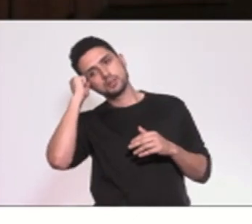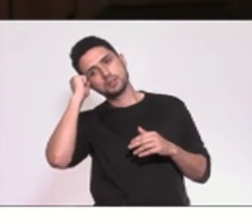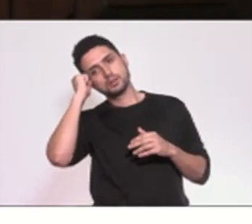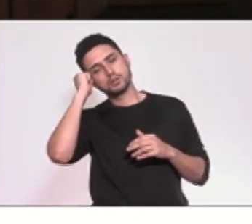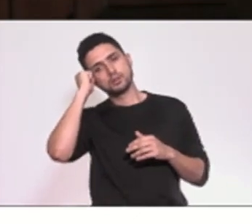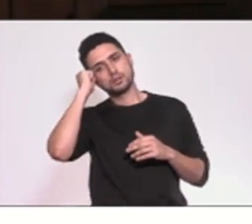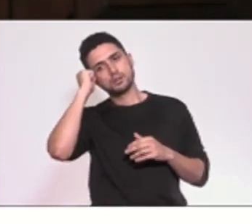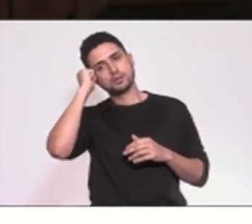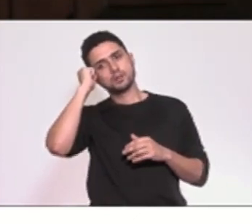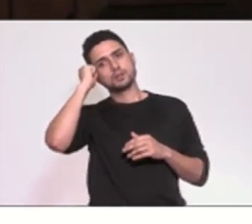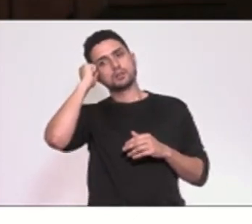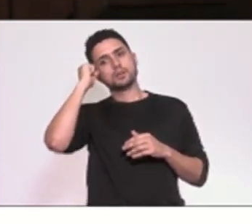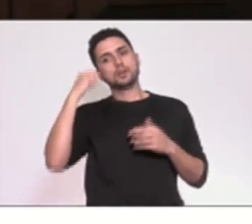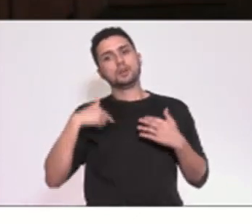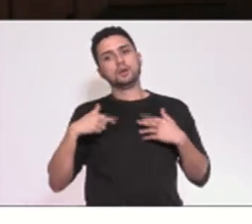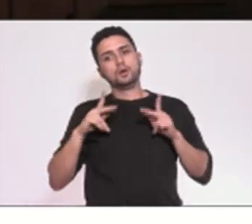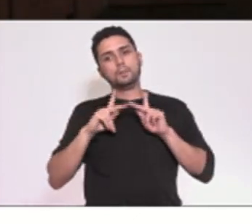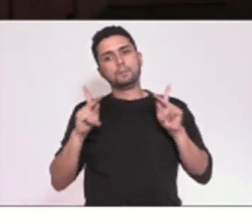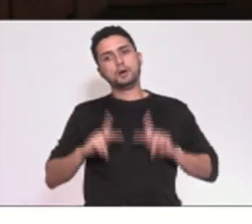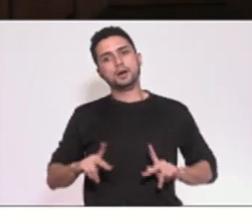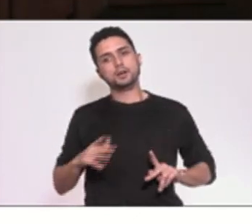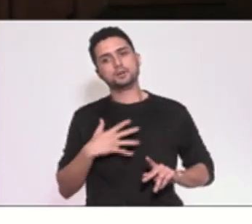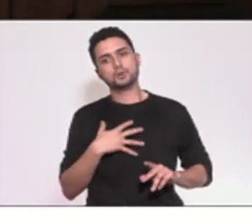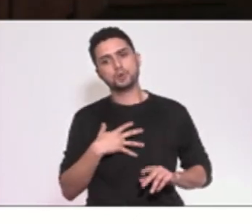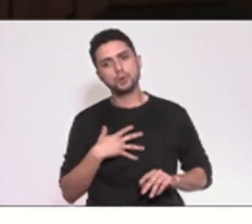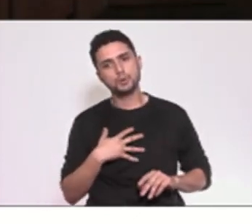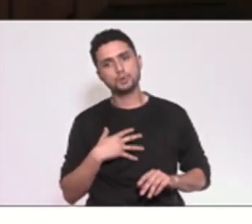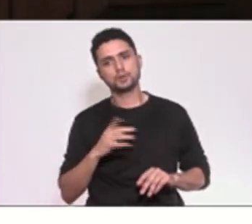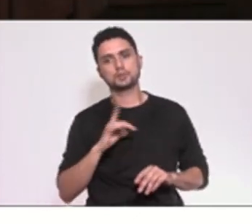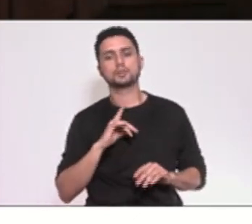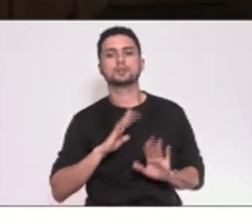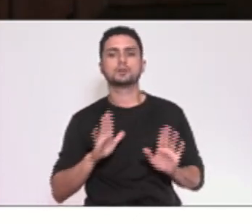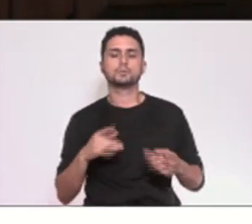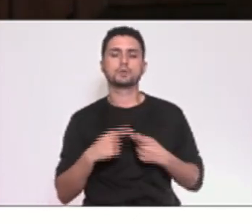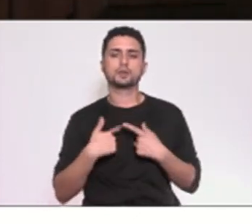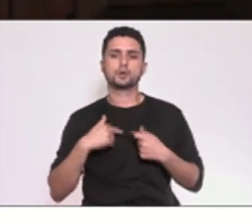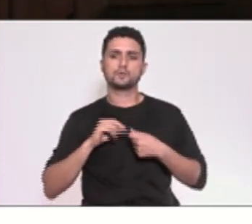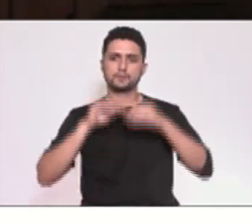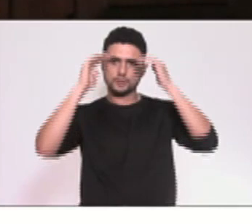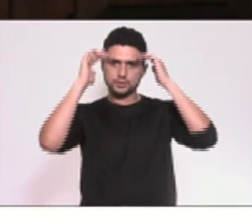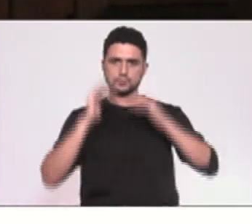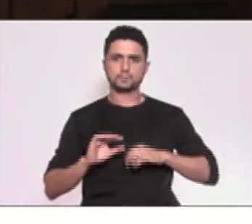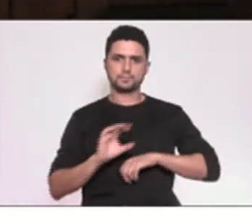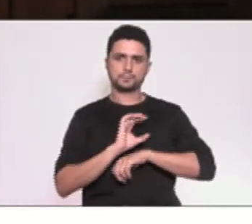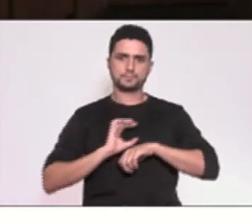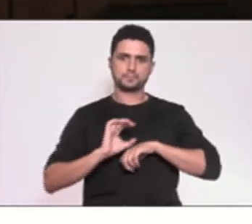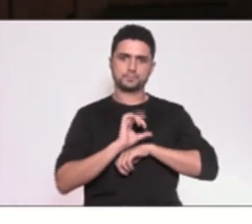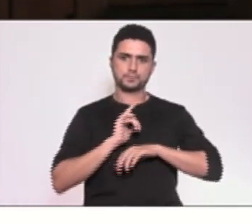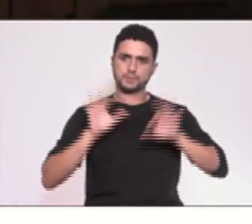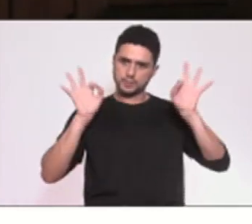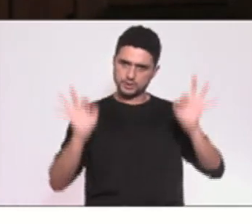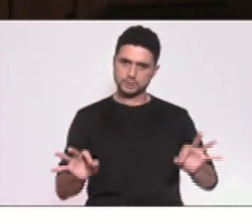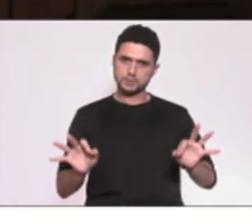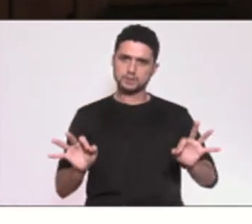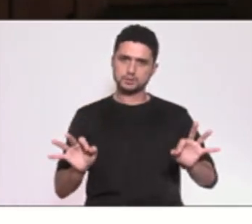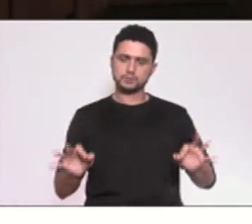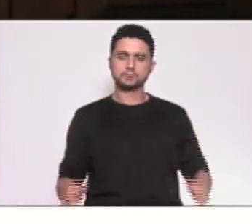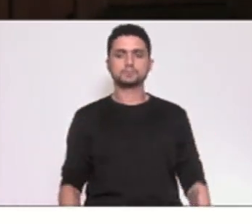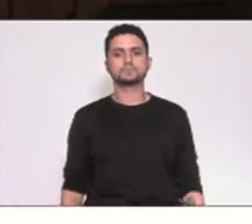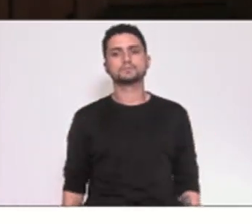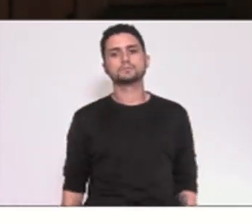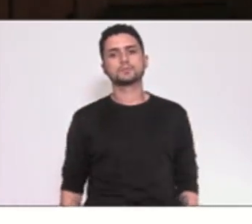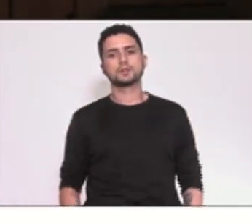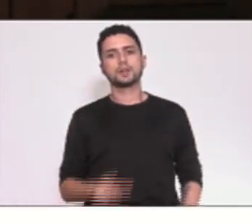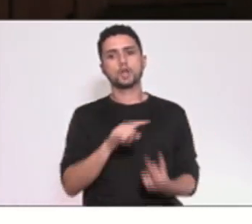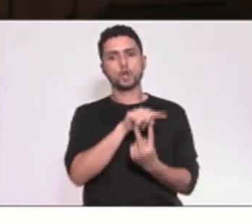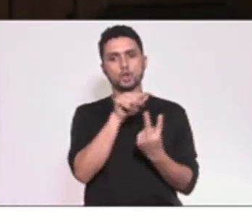cabeça no travesseiro, vou estar em paz comigo mesmo, que fiz aquilo que acredito que é o correto. Existem dois